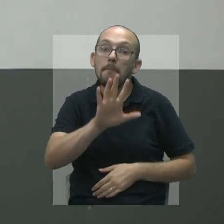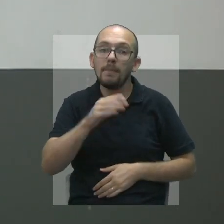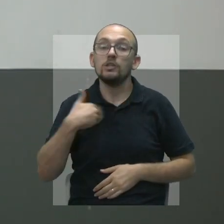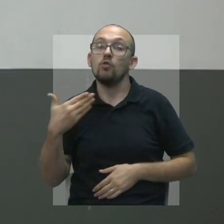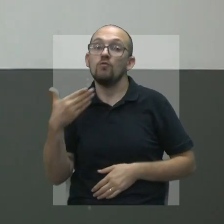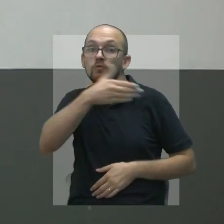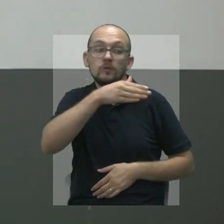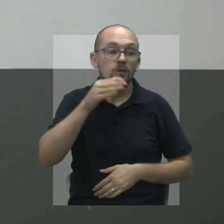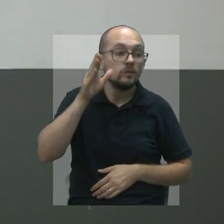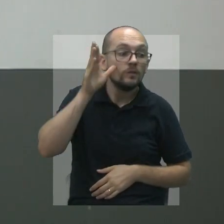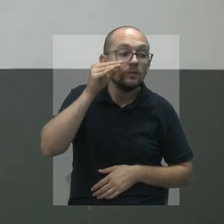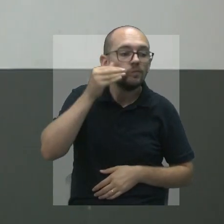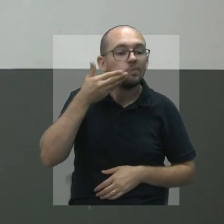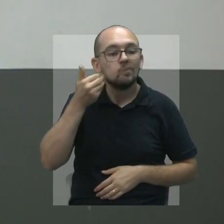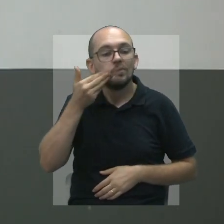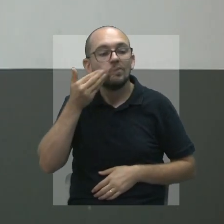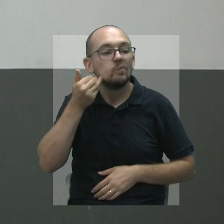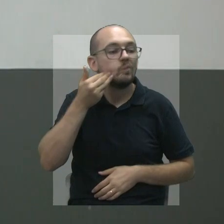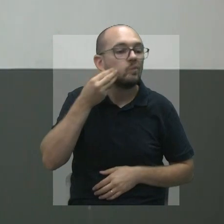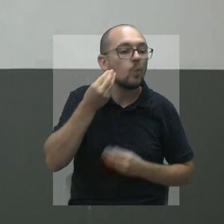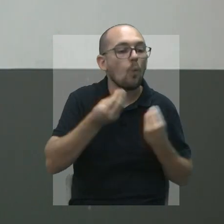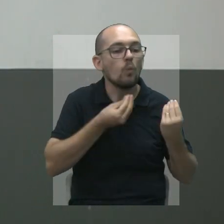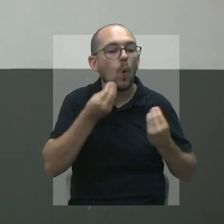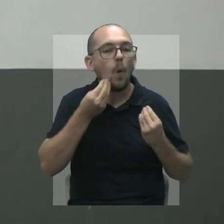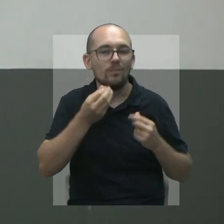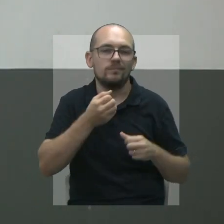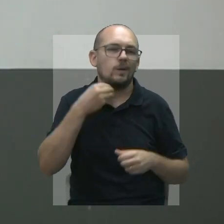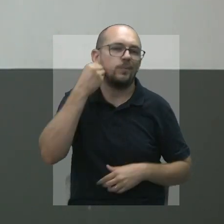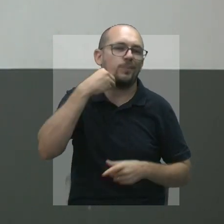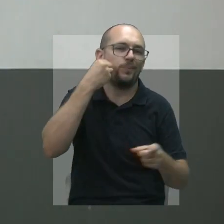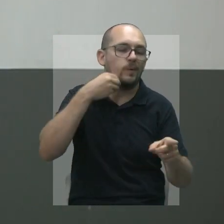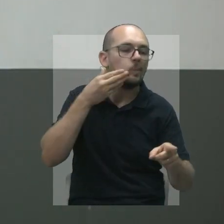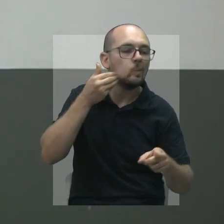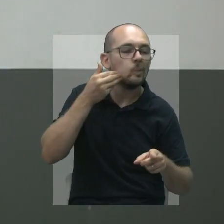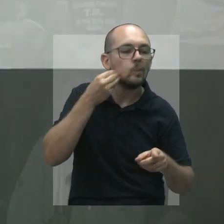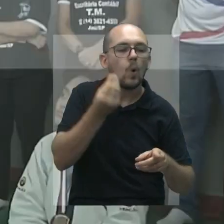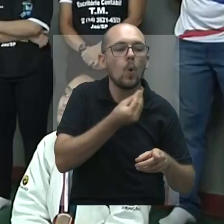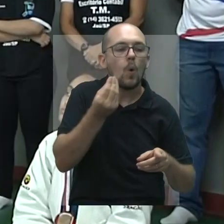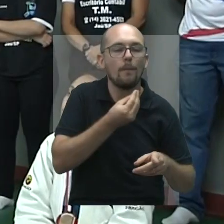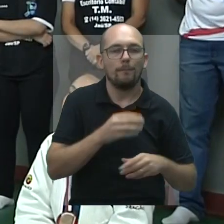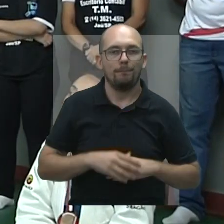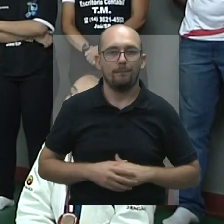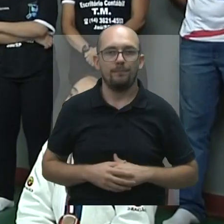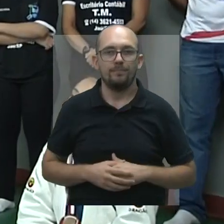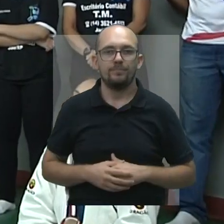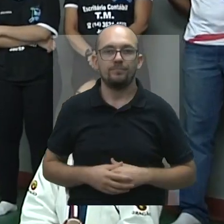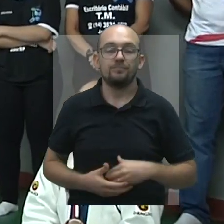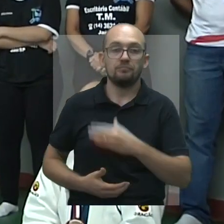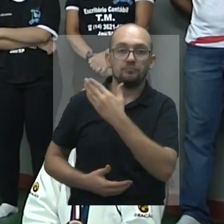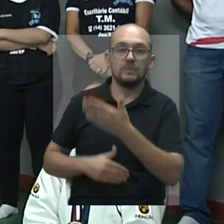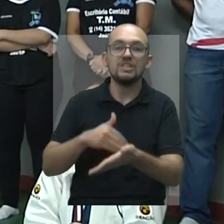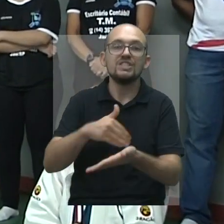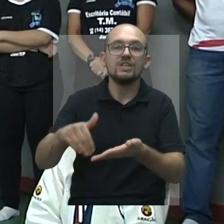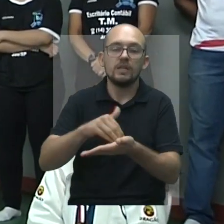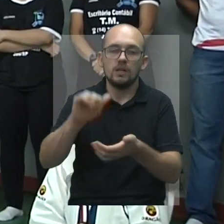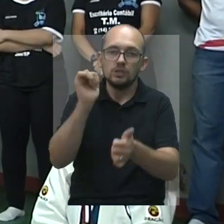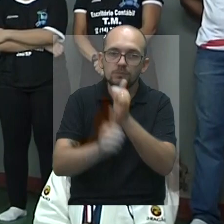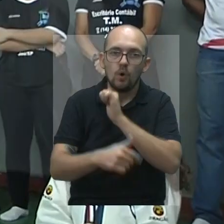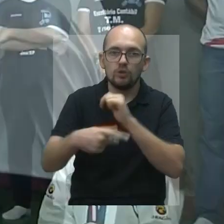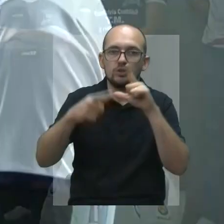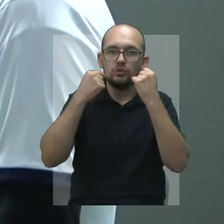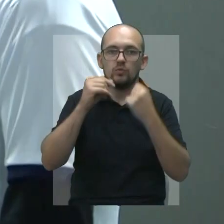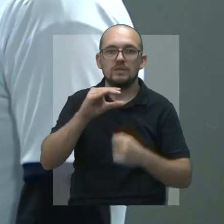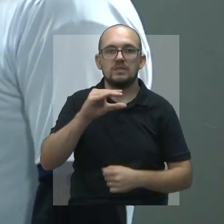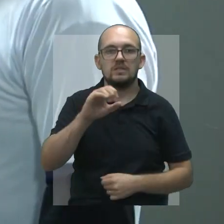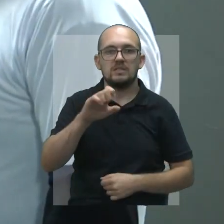tava sempre todos os jogos lá para acompanhar, para ver, para tentar aprender o mais possível. O secretário municipal de esportes de Jaú,